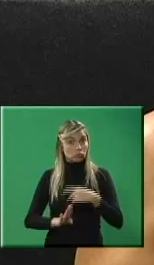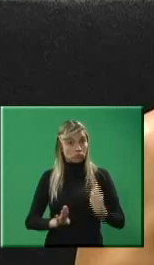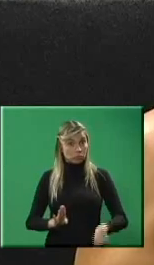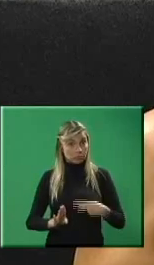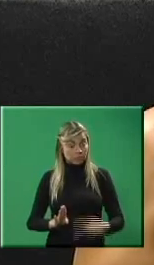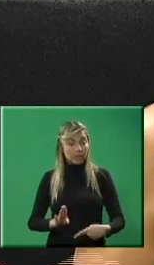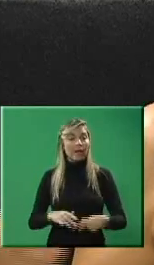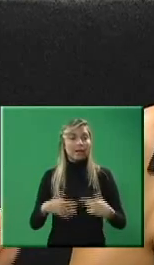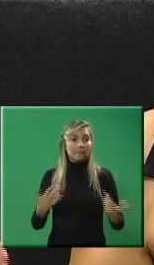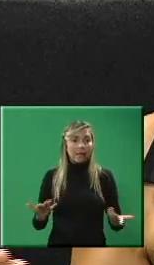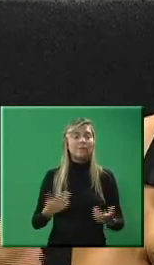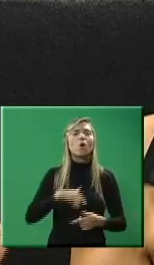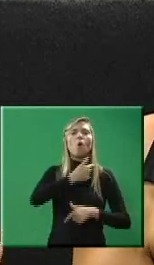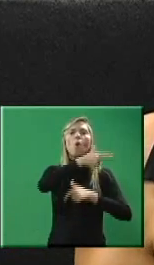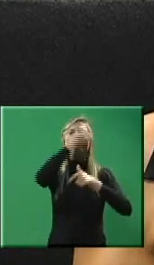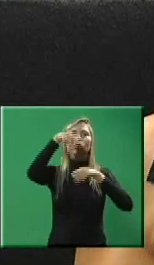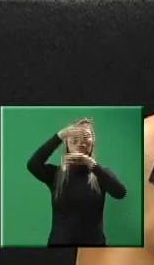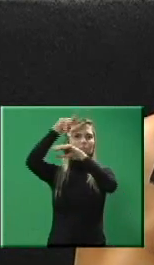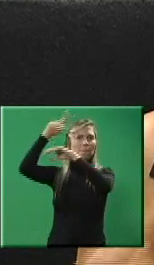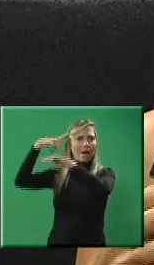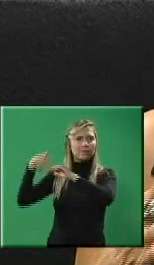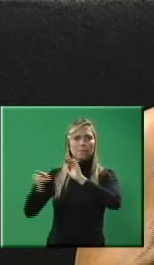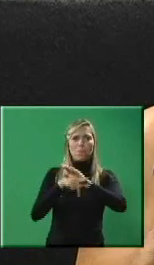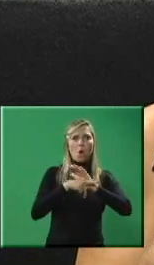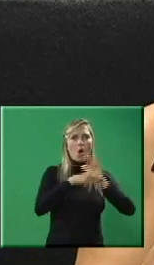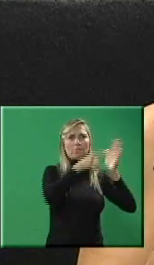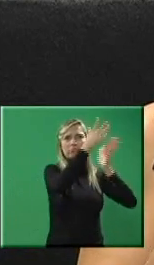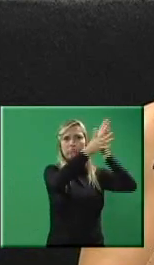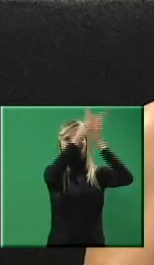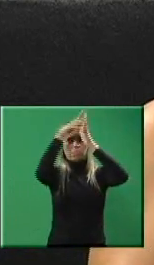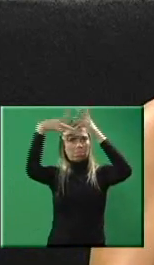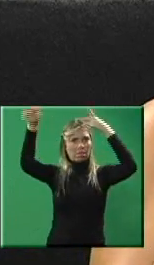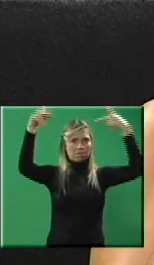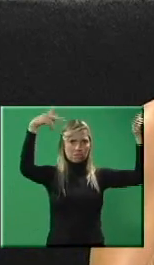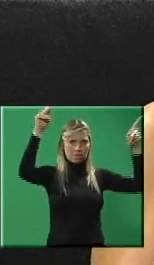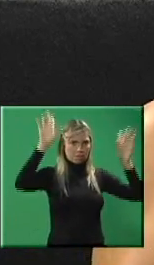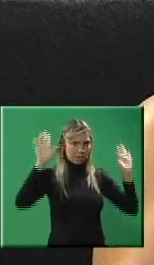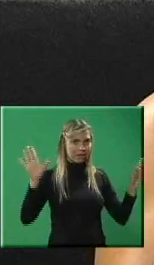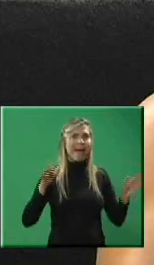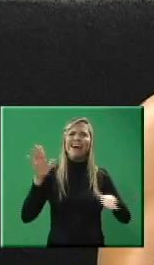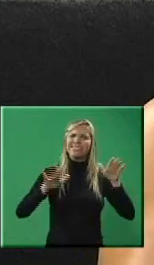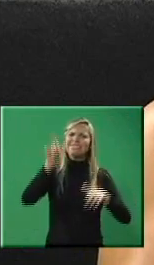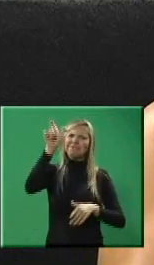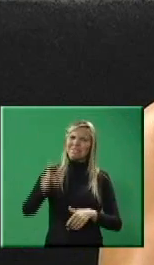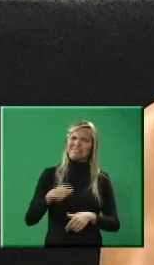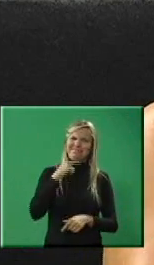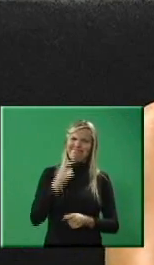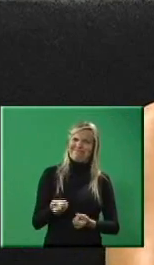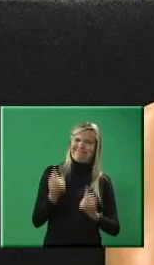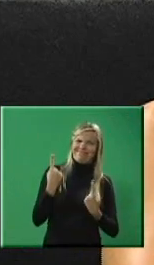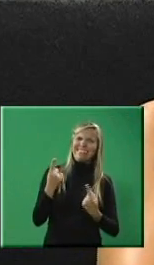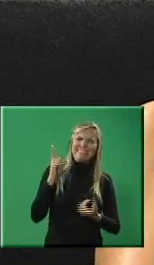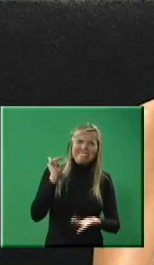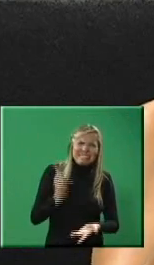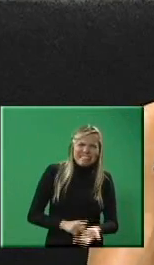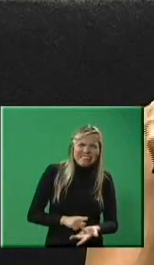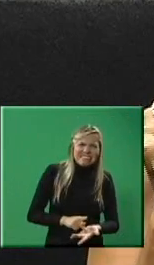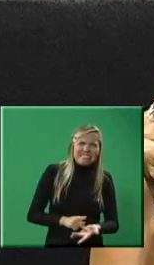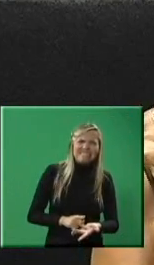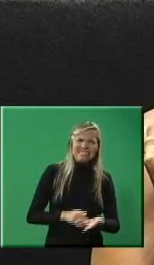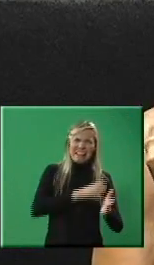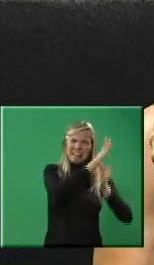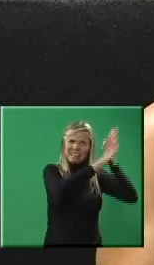Brasil. Os demais países têm a sua língua de sinais, ao contrário do que muita gente pensa. A maioria das pessoas tendem